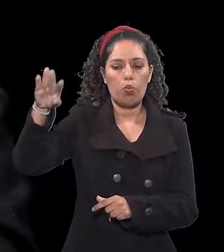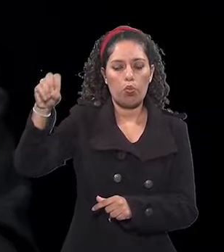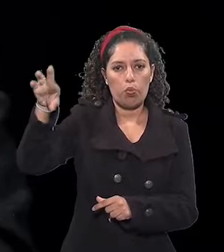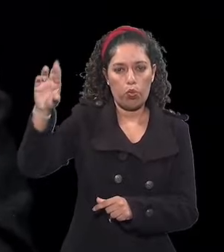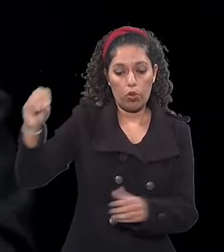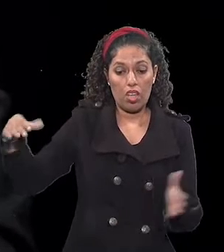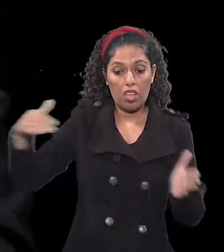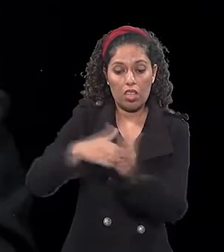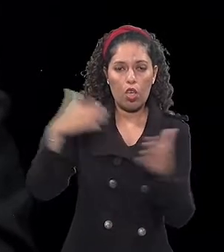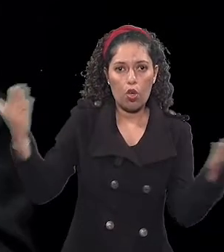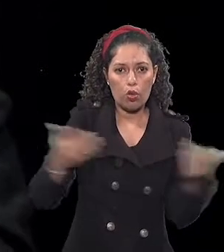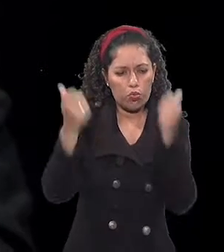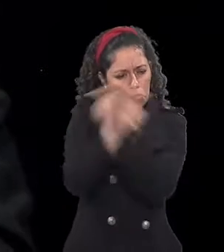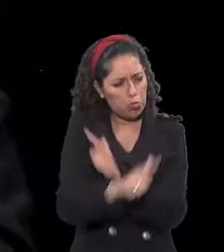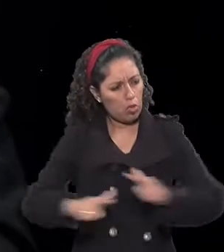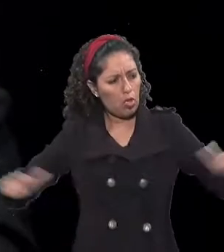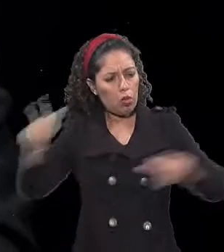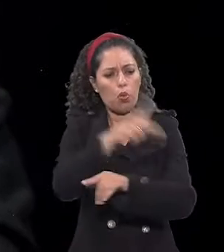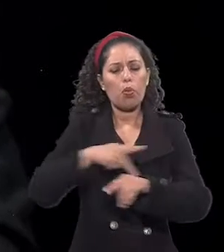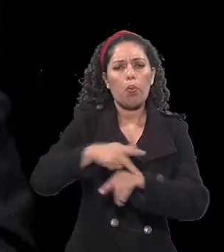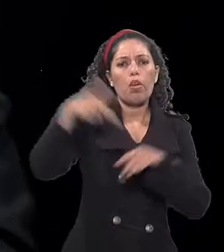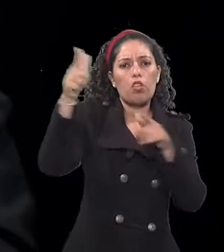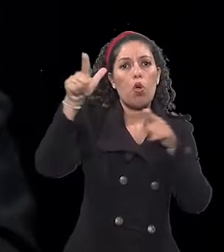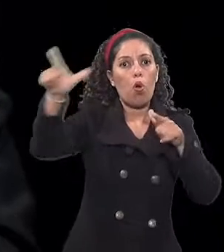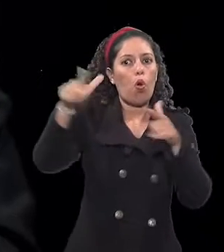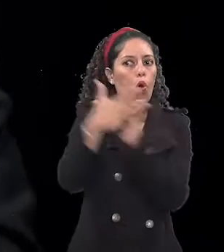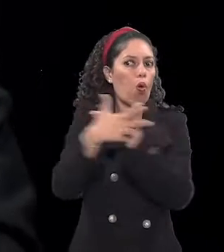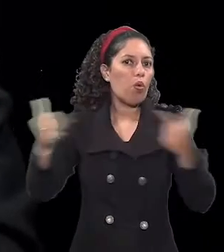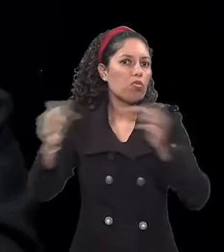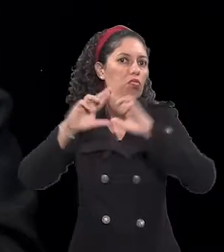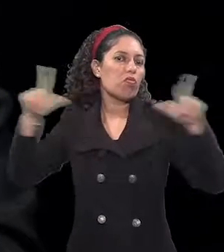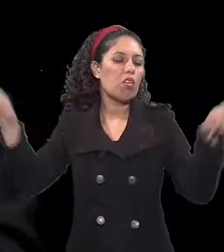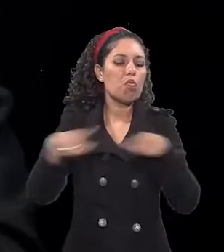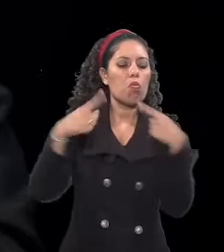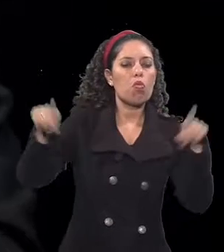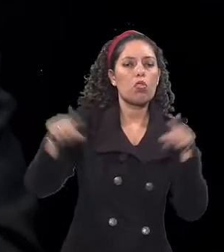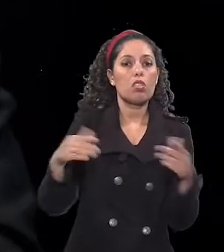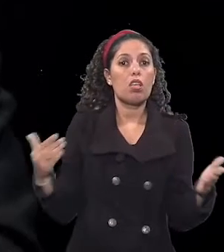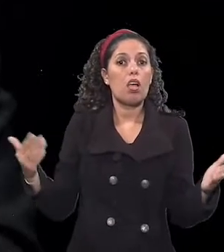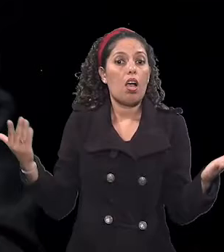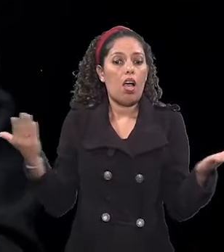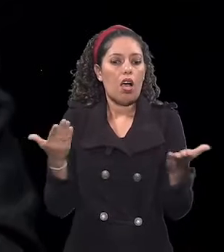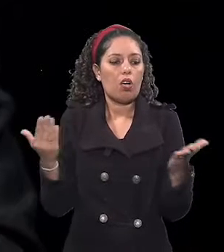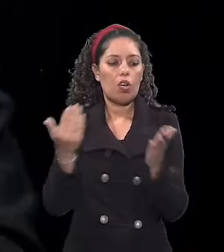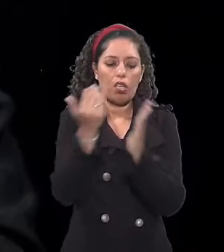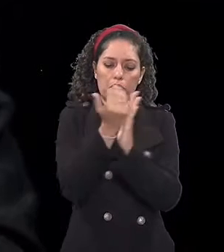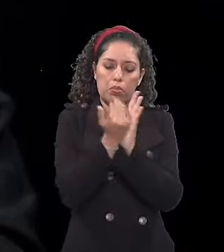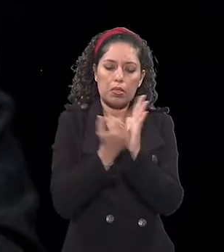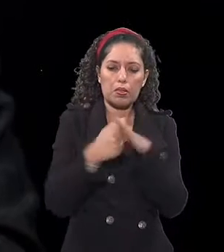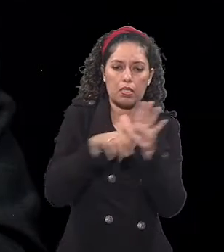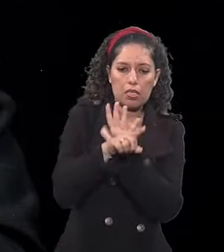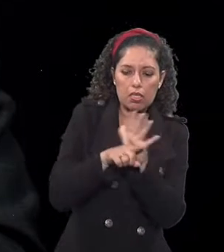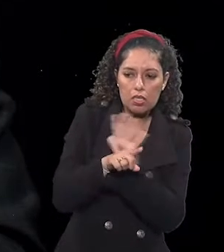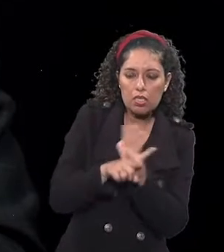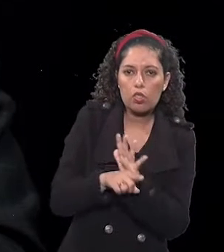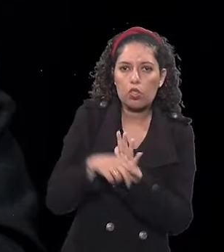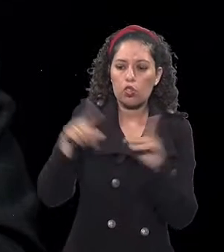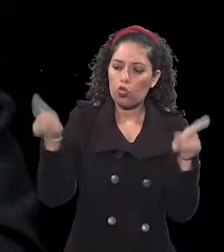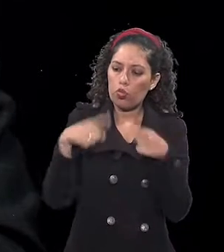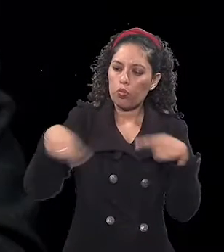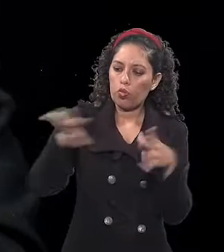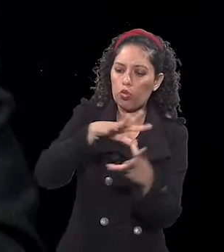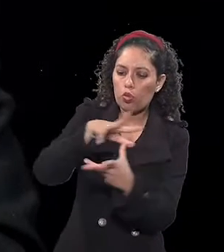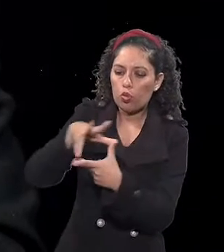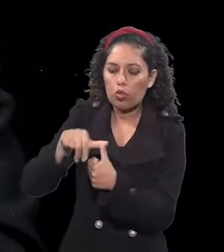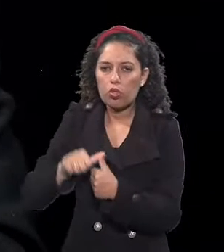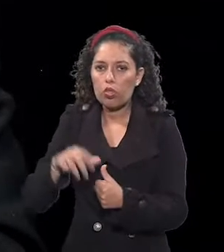cá, o estilo cresceu e se espalhou por todo o país com suas diversas variações. Recente pesquisa do maior serviço de streaming musical do